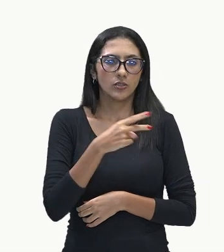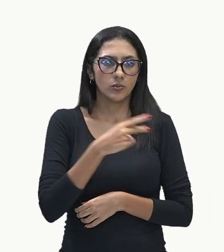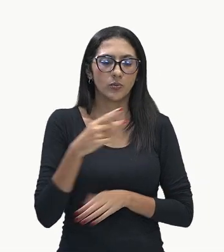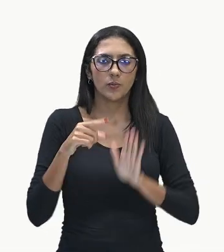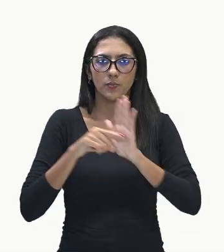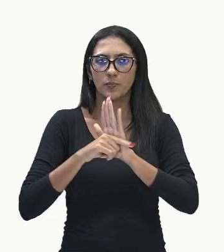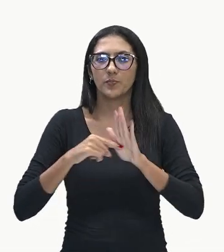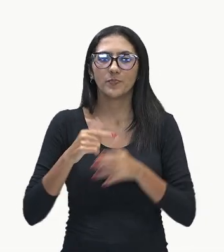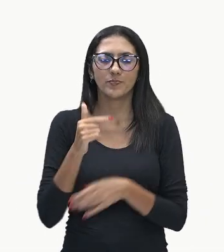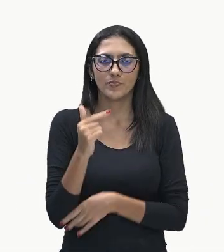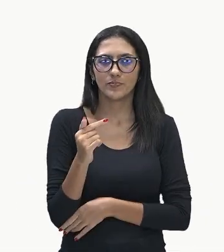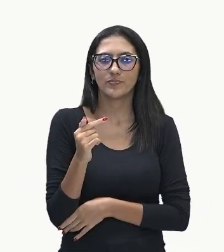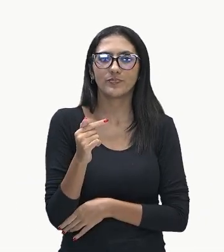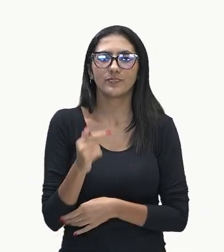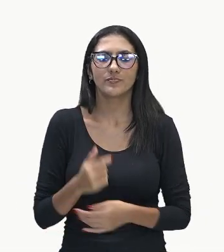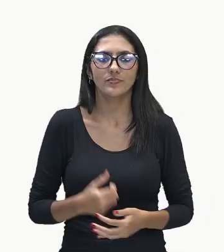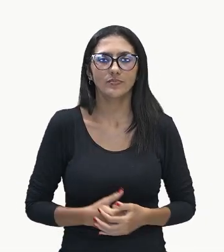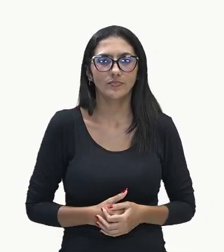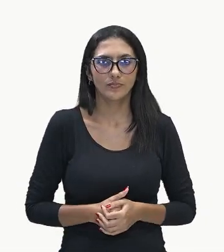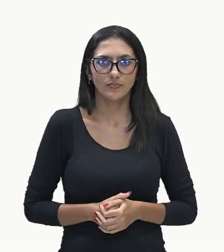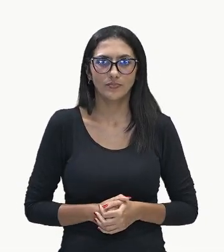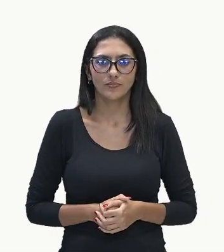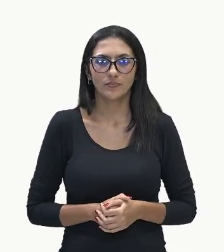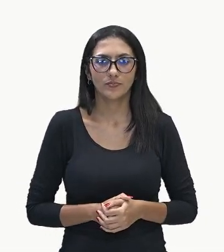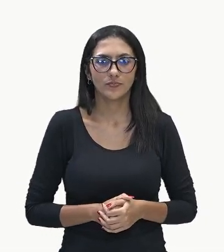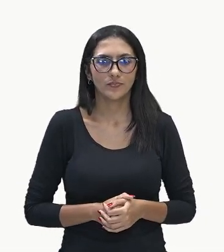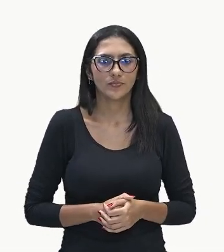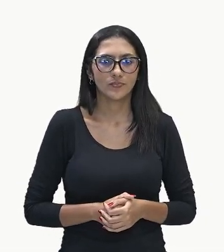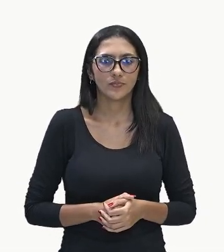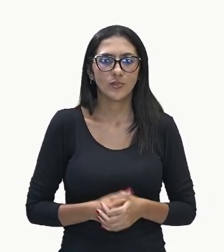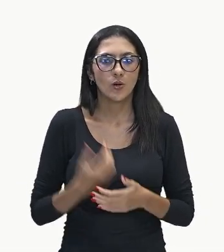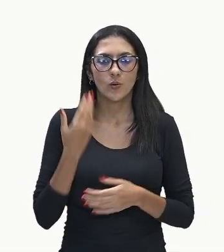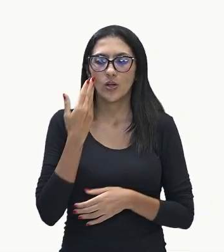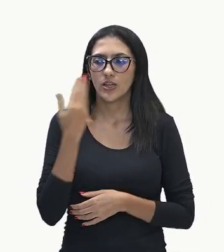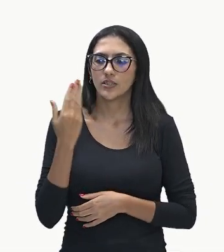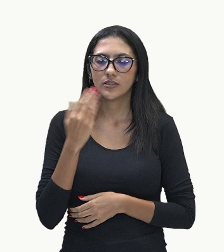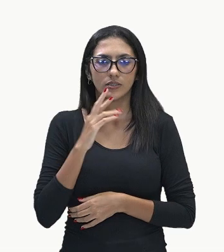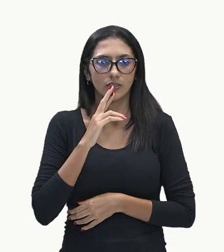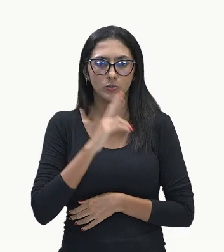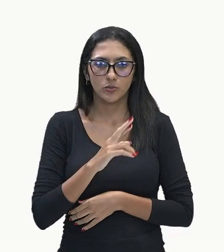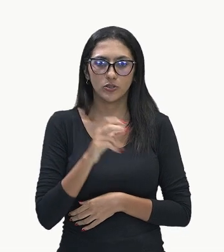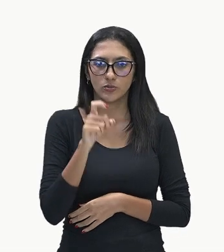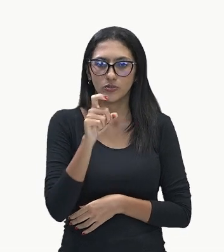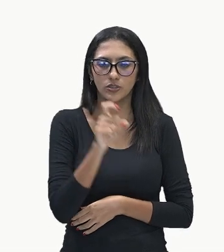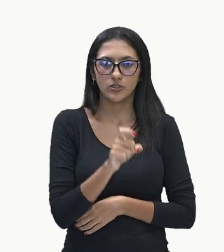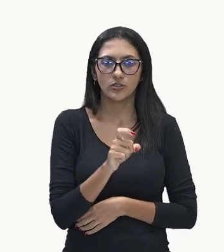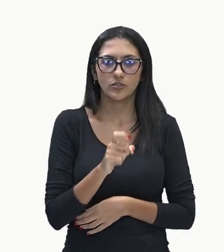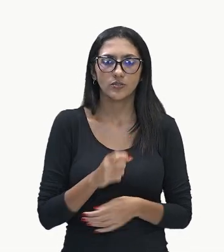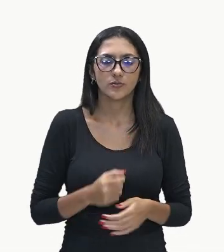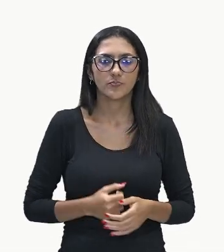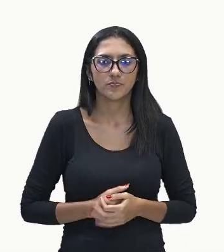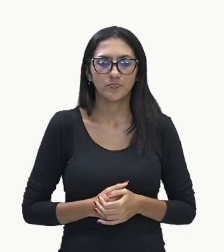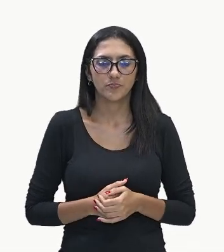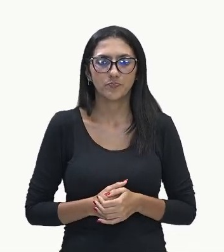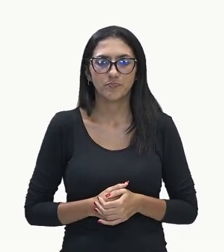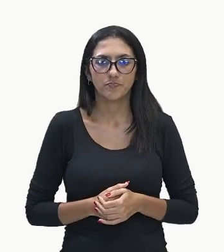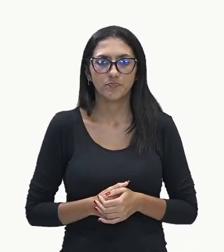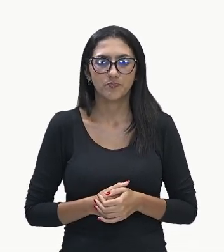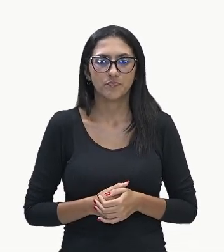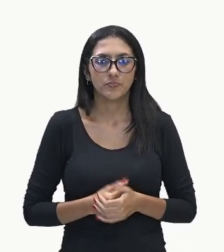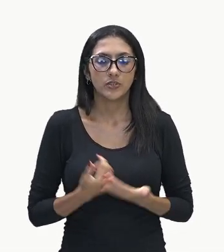7. Ok? Que este é o valor do x. Então, a solução